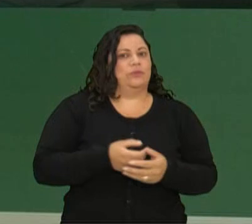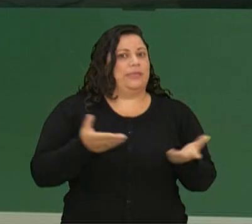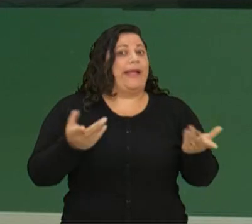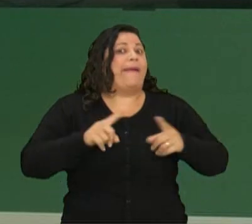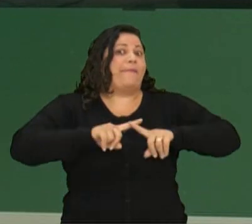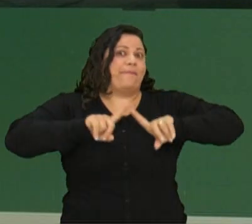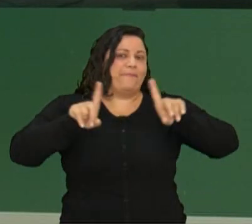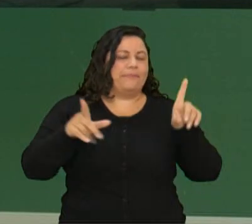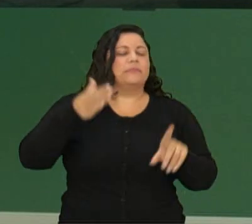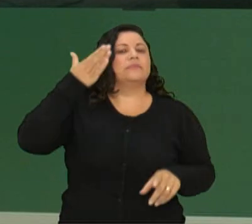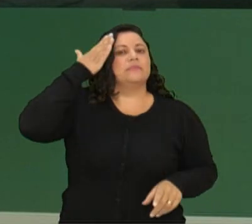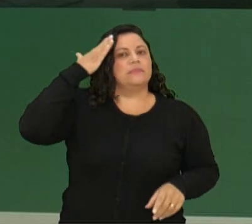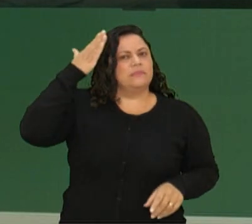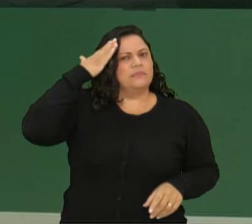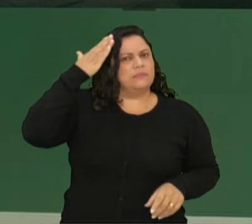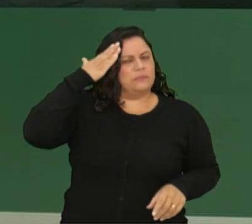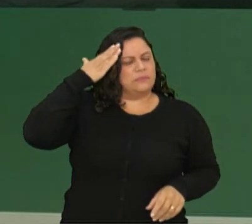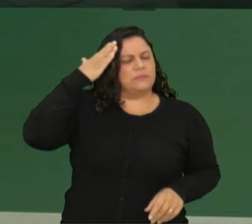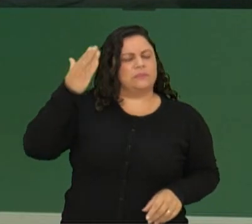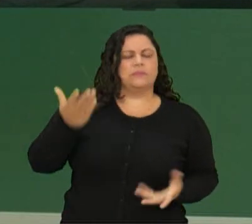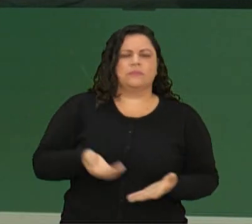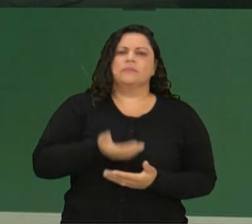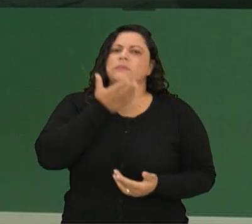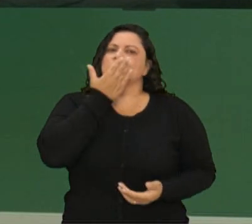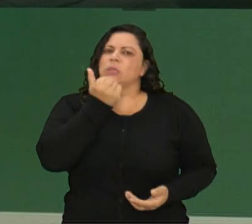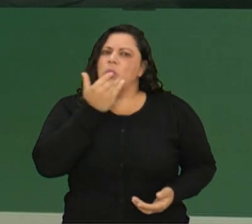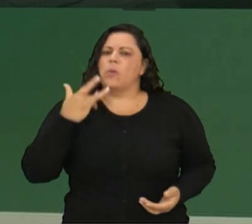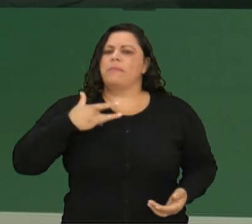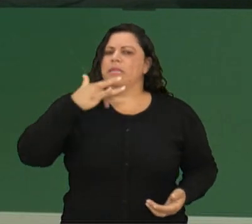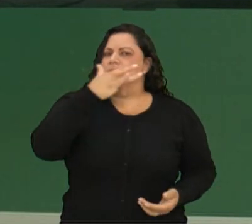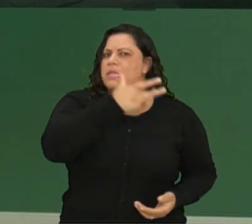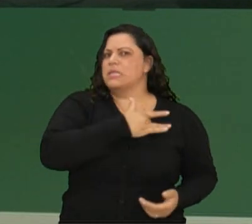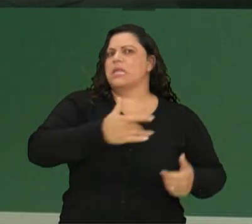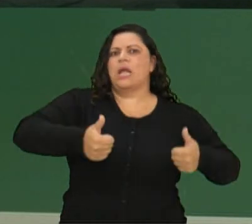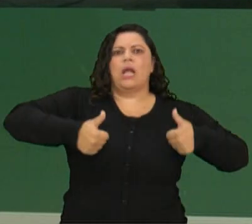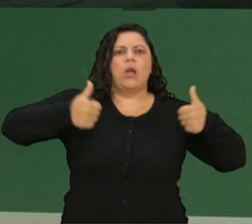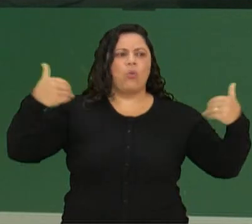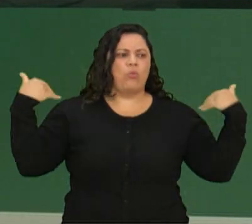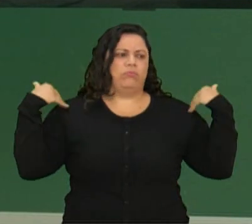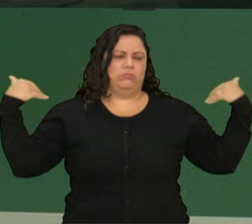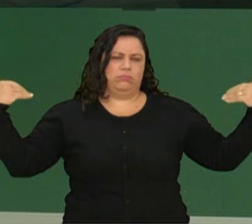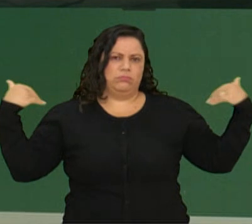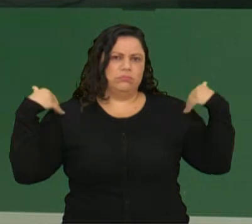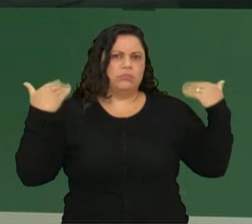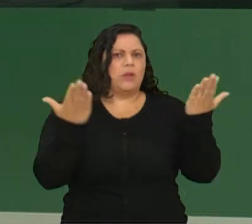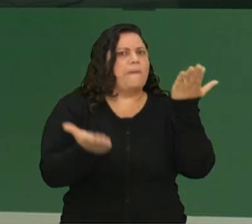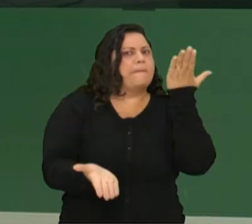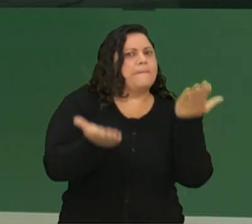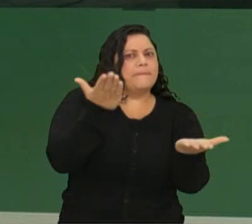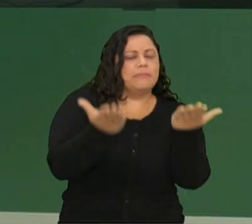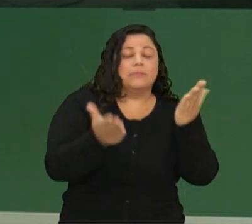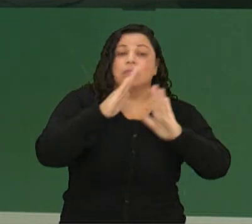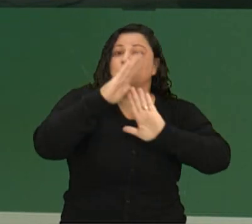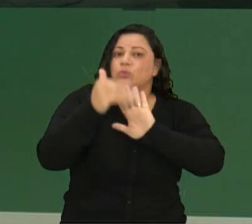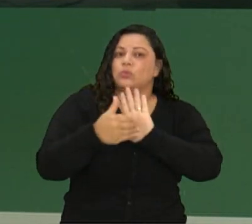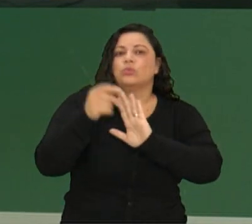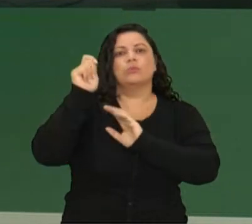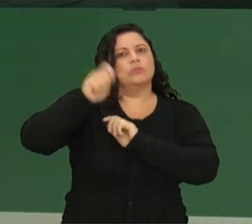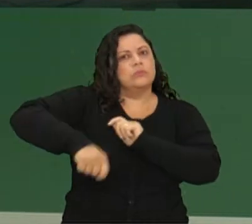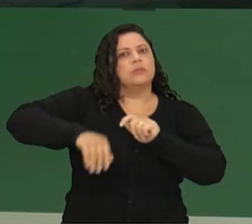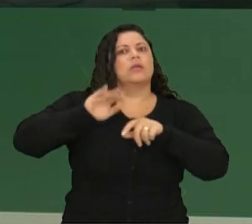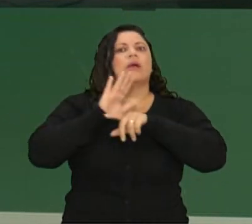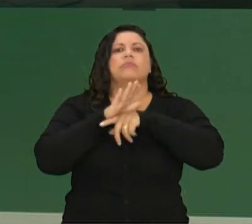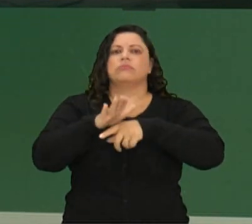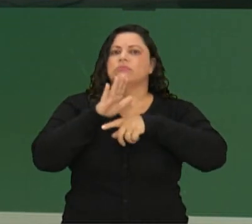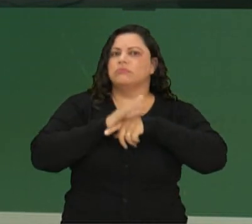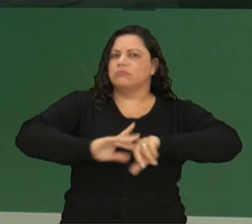a gente já sabe que bons hábitos alimentares, atividade física, né, controlar o peso, tudo isso ajuda aí a